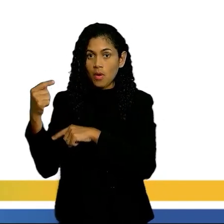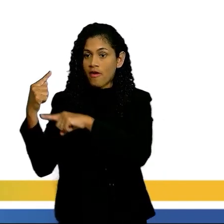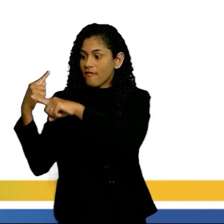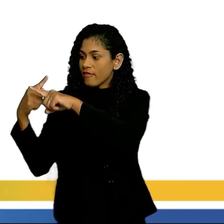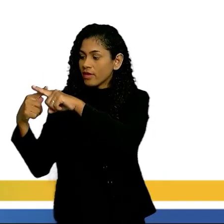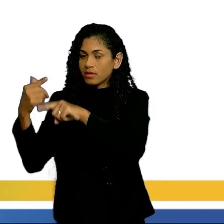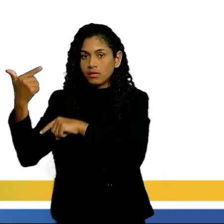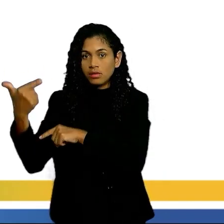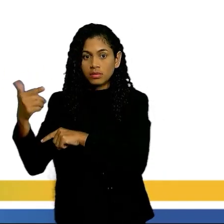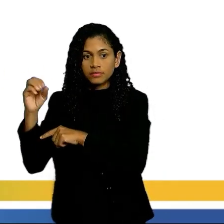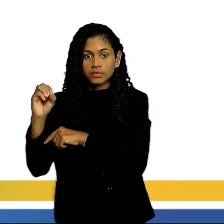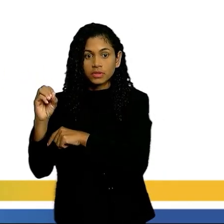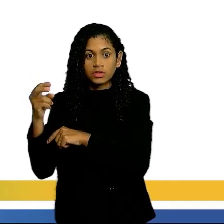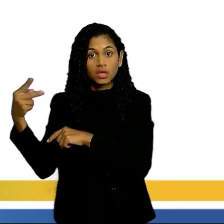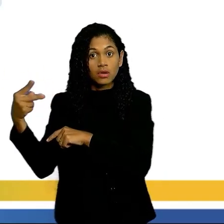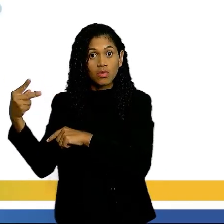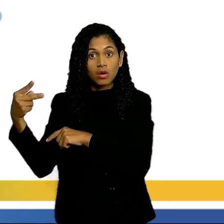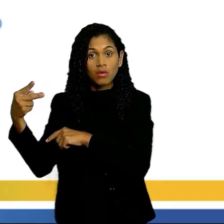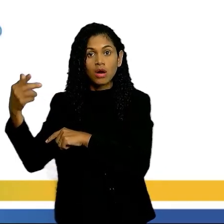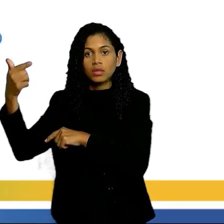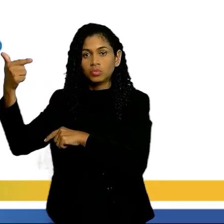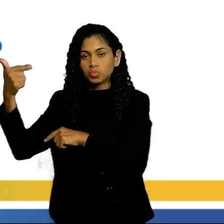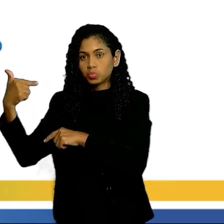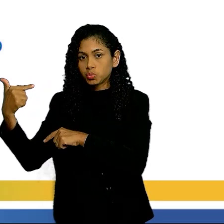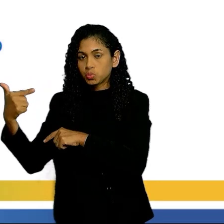220 metros cúbicos.